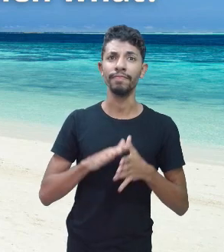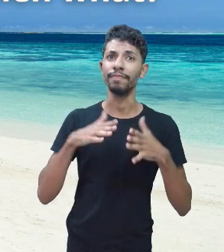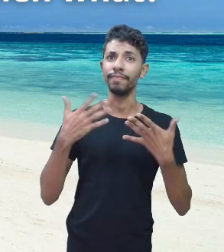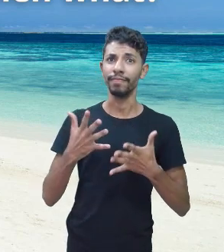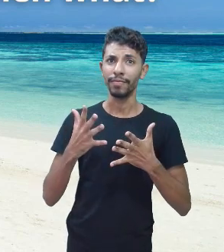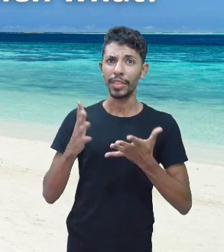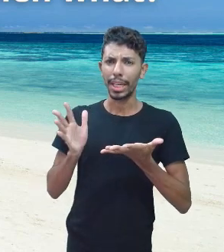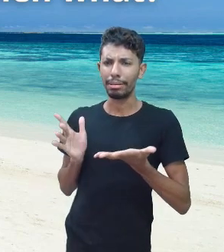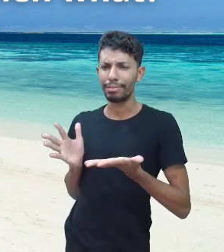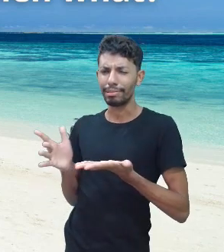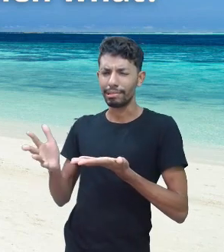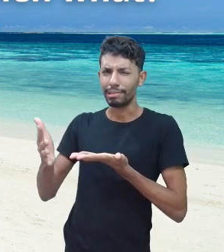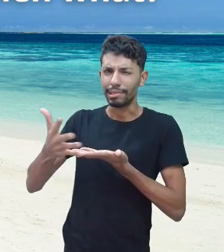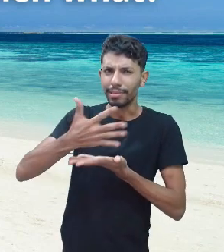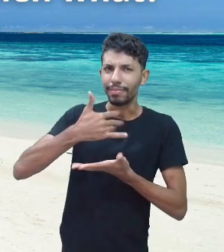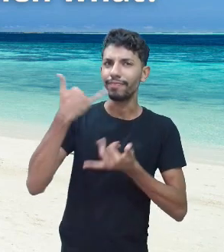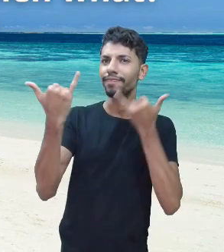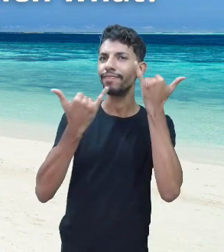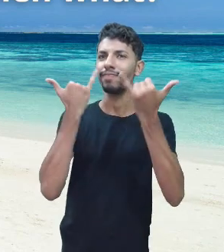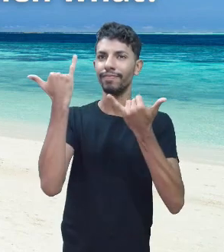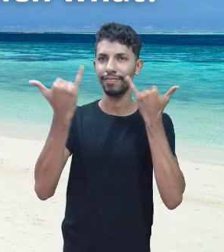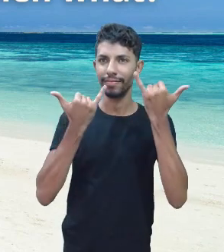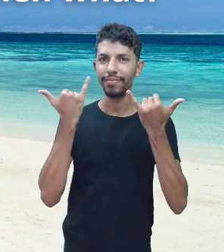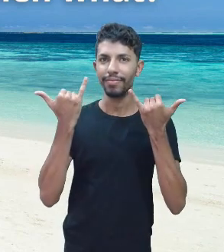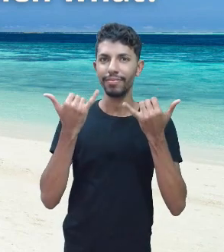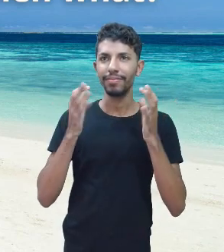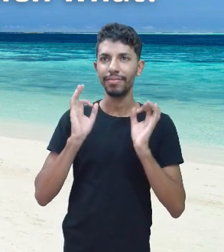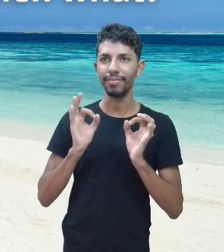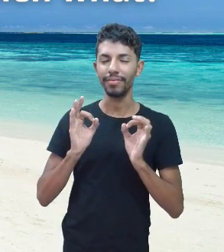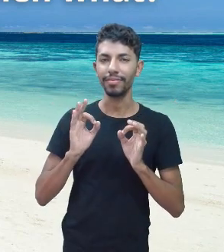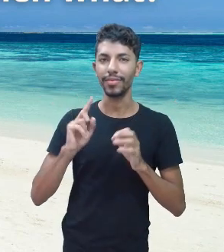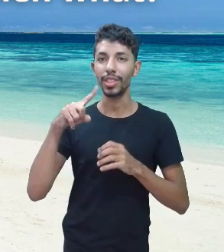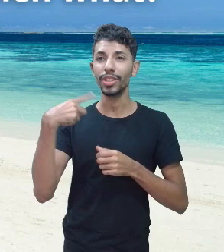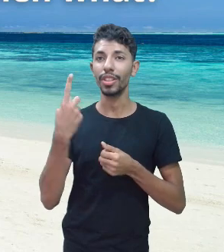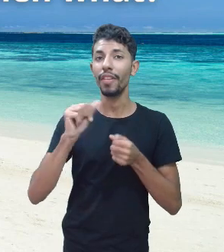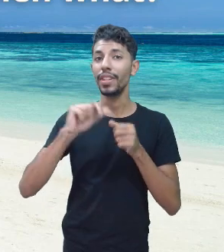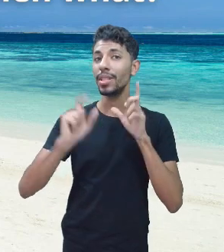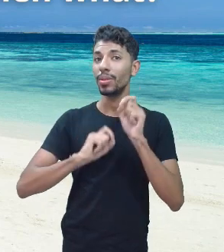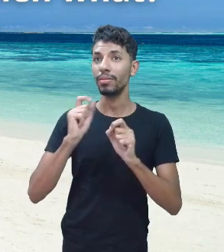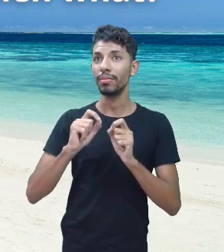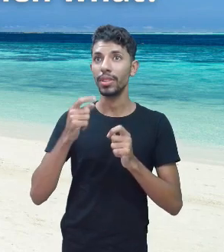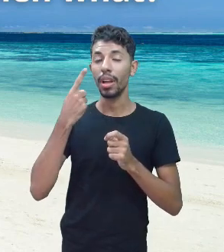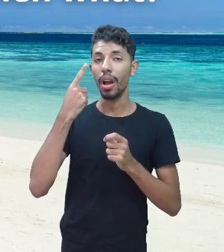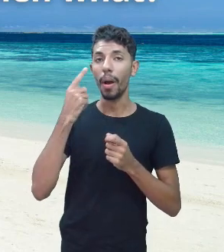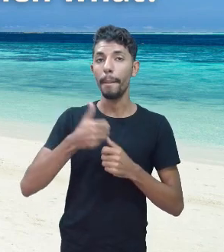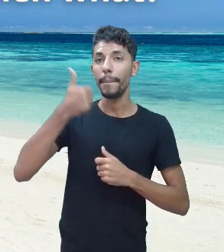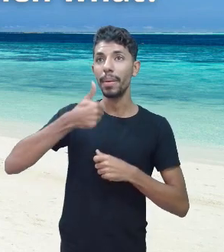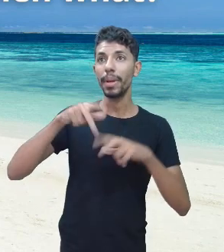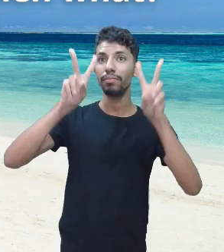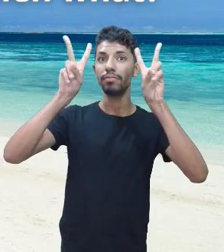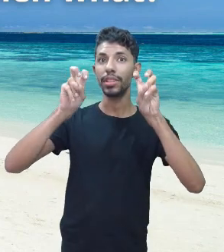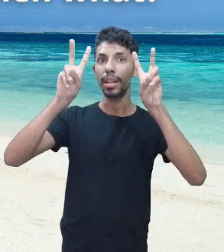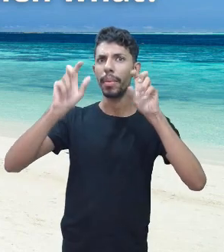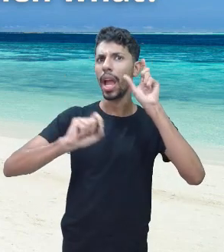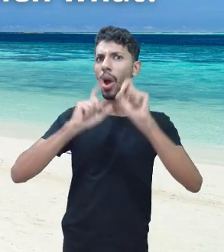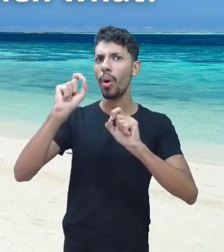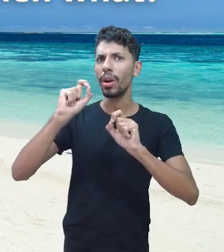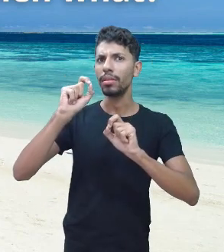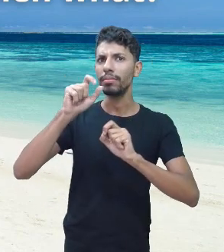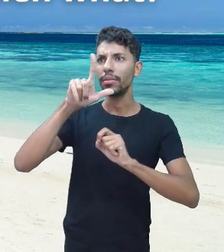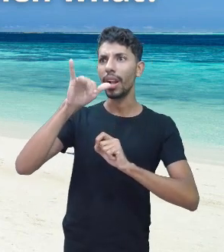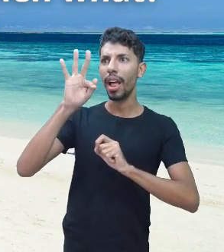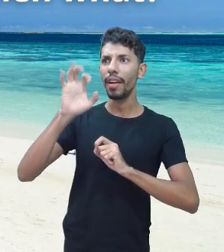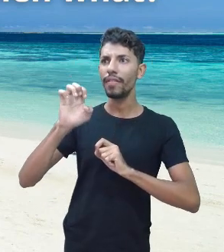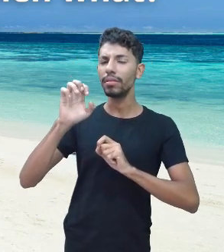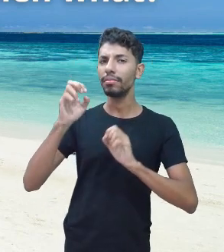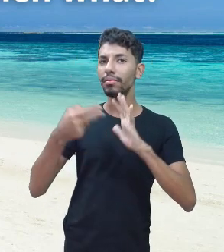Apanhando essas informações, tá? A gente vai agora fazer aqui um apanhado. Primeiro, o tema do texto, life, ou seja,